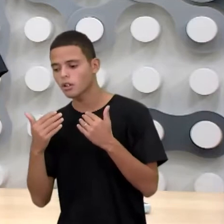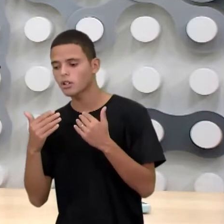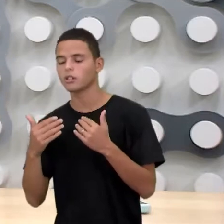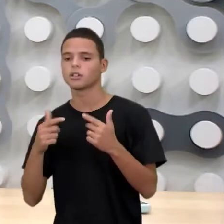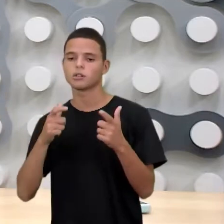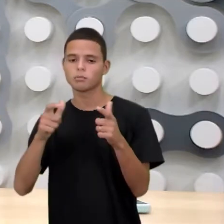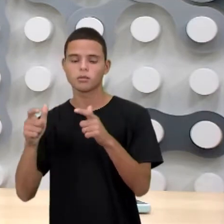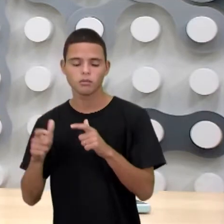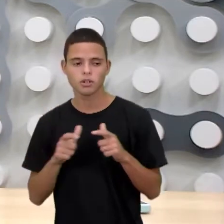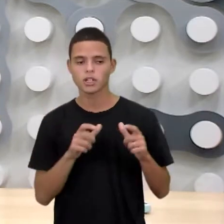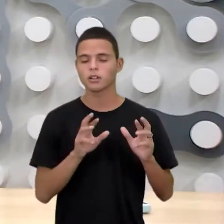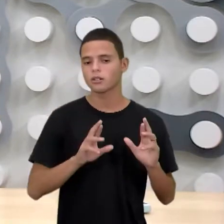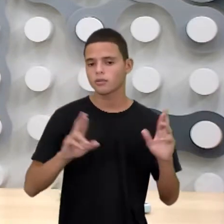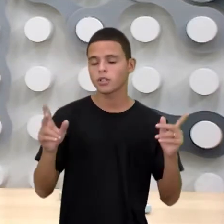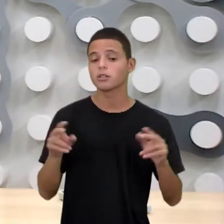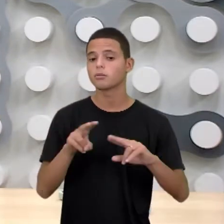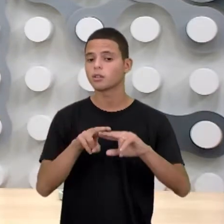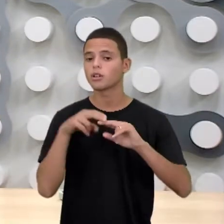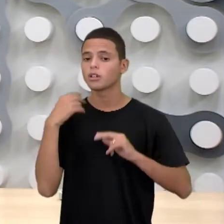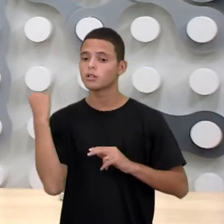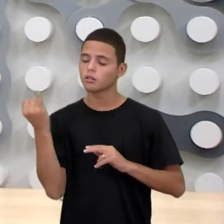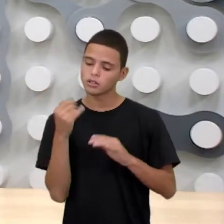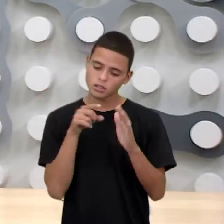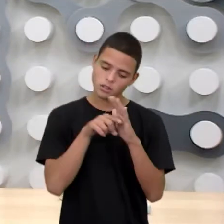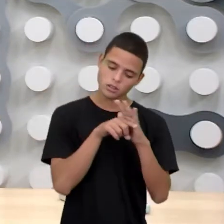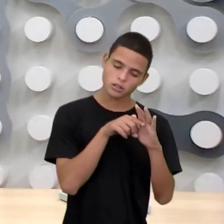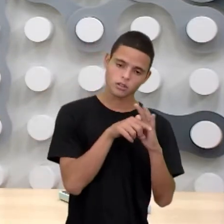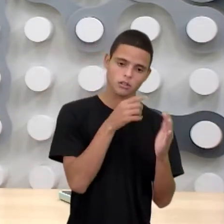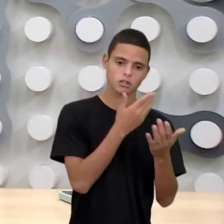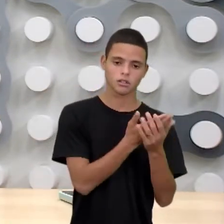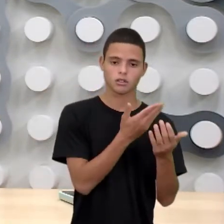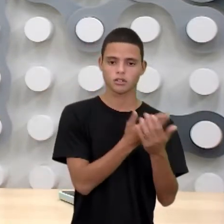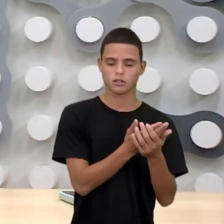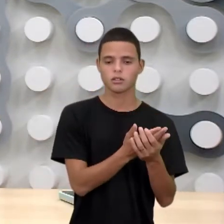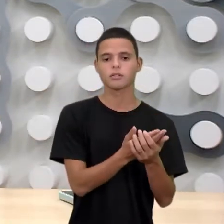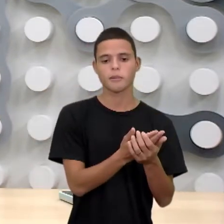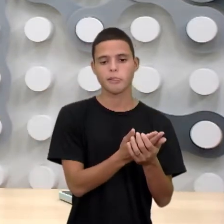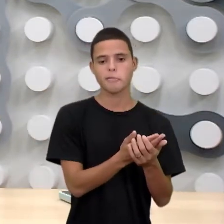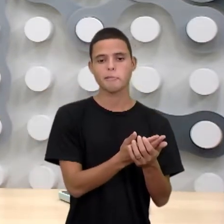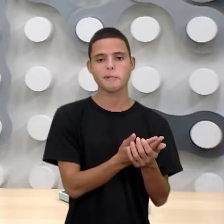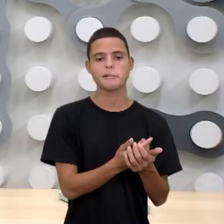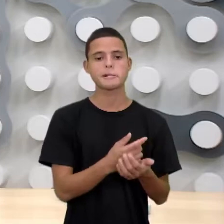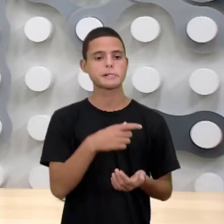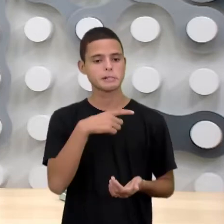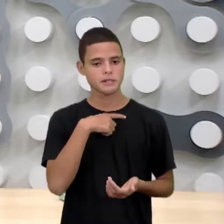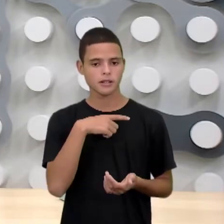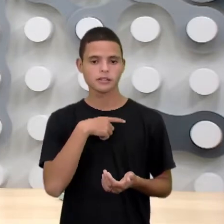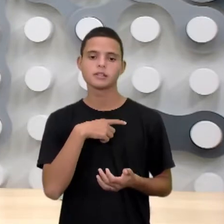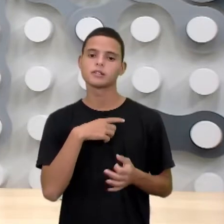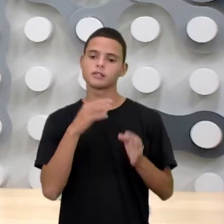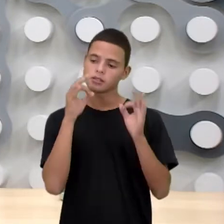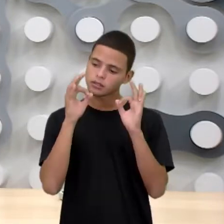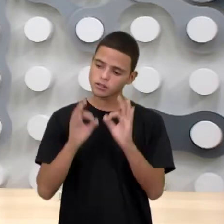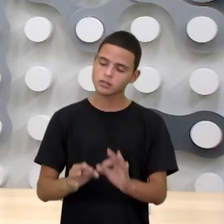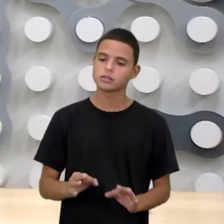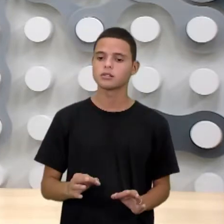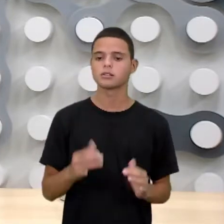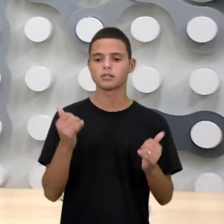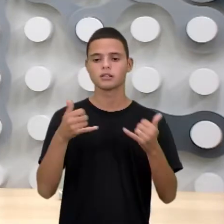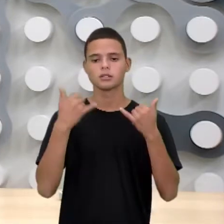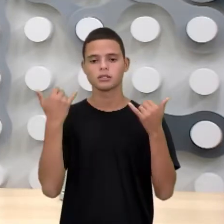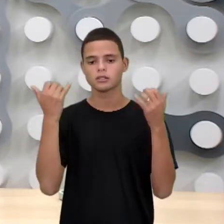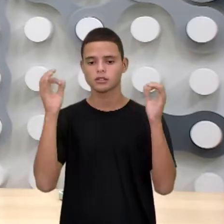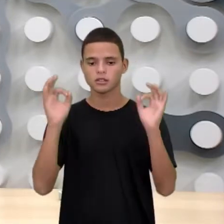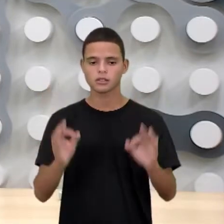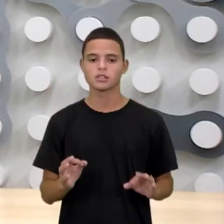Por isso a importância dos dados, né, eles serem, né, dados autênticos, dados